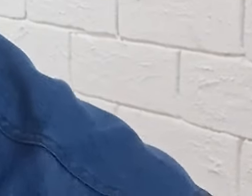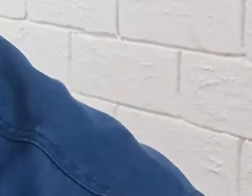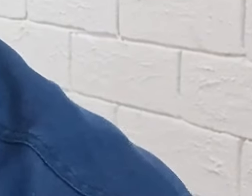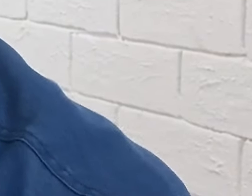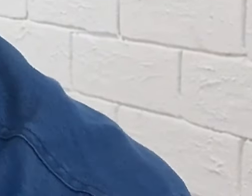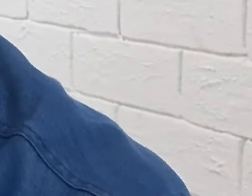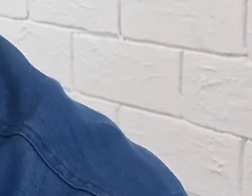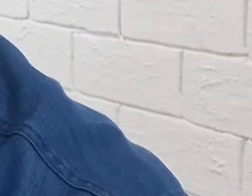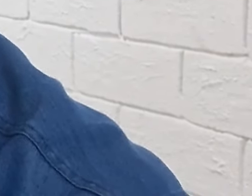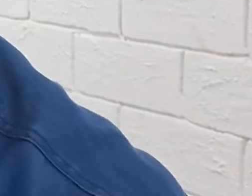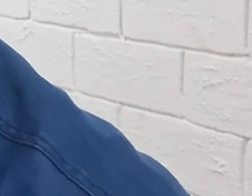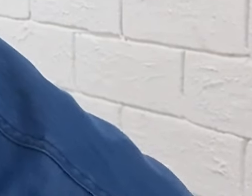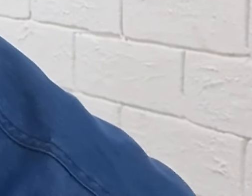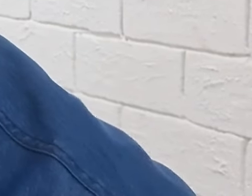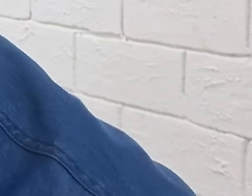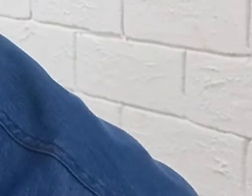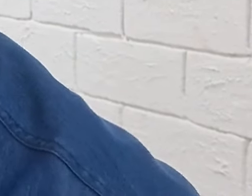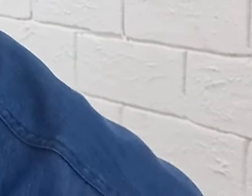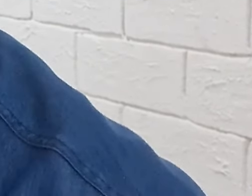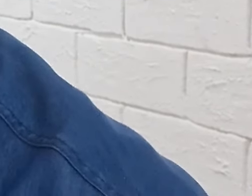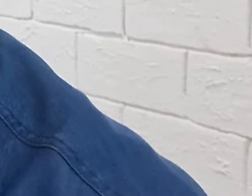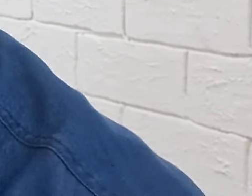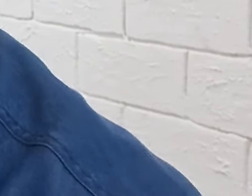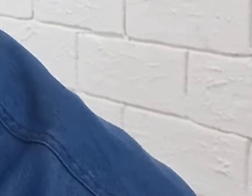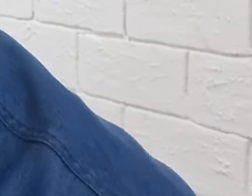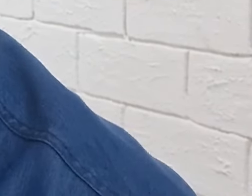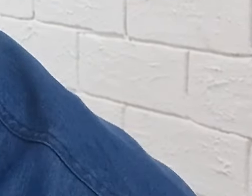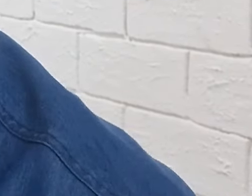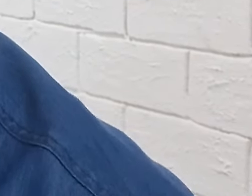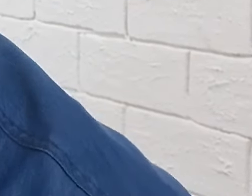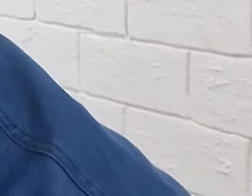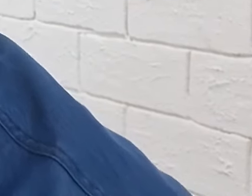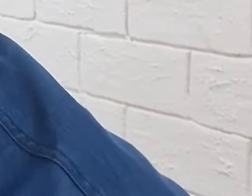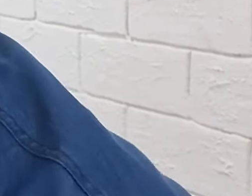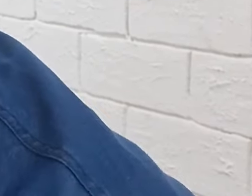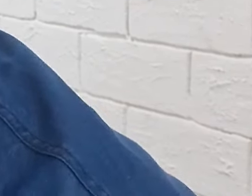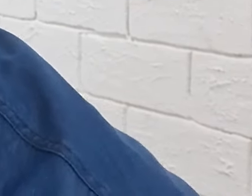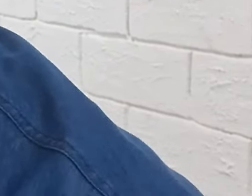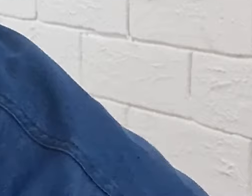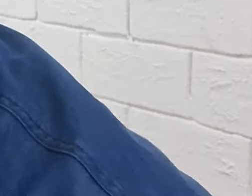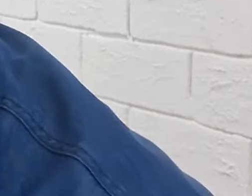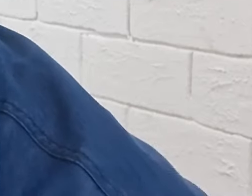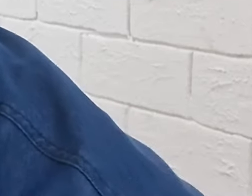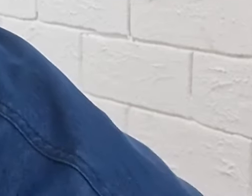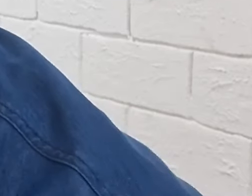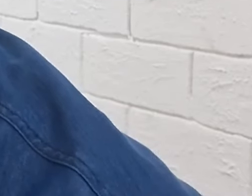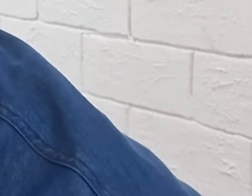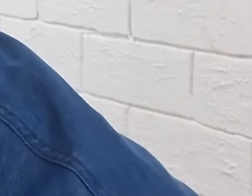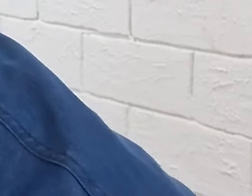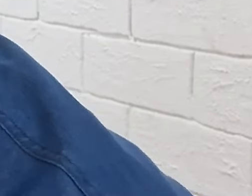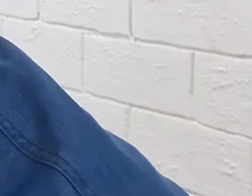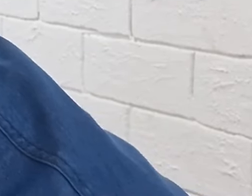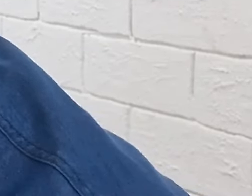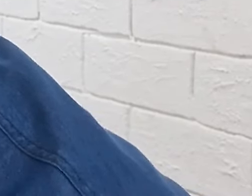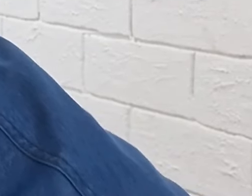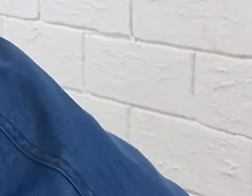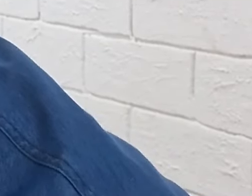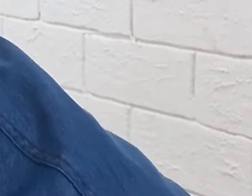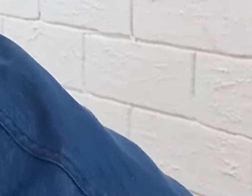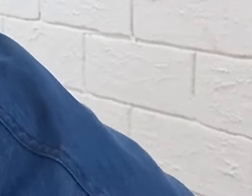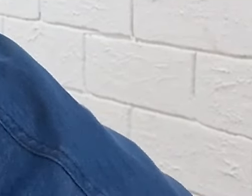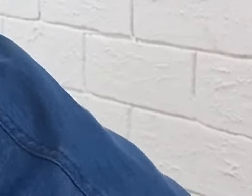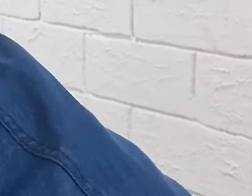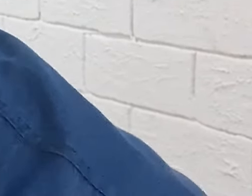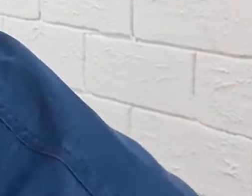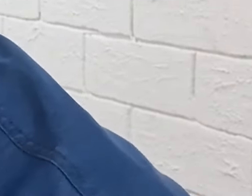Paz, queridos, pastor Daniel Fernandes aqui. Hoje nós vamos trazer para você aqui o Silas Malafaia, né? O pastor Silas Malafaia vai dar